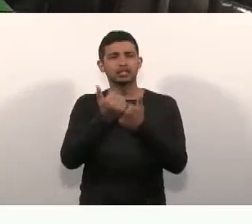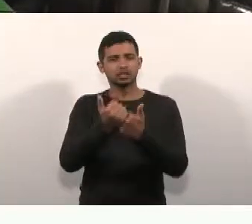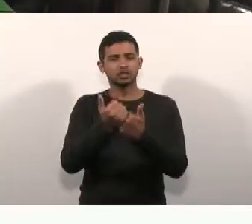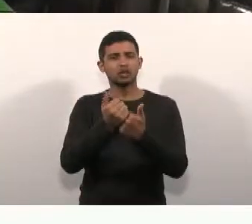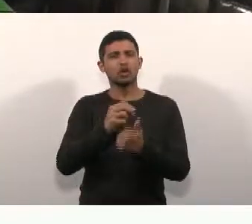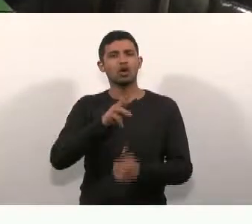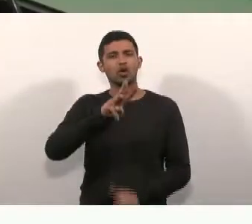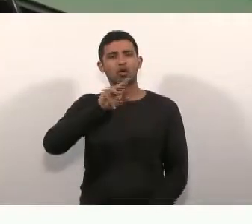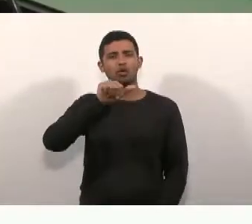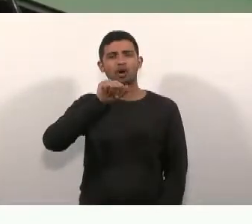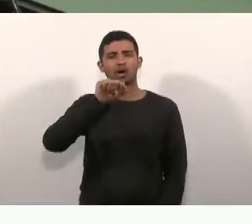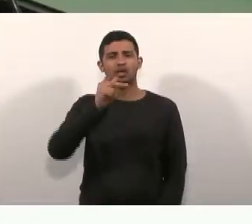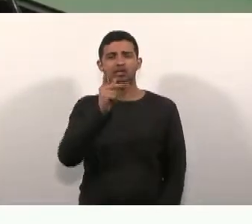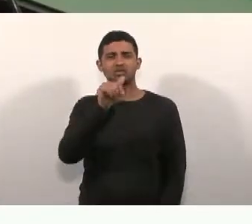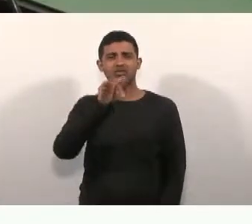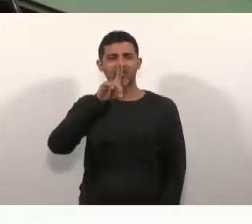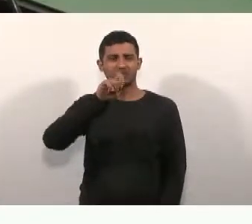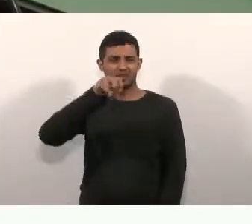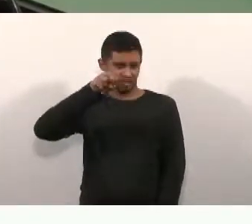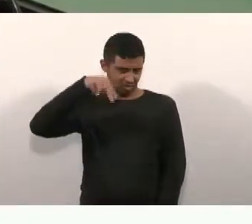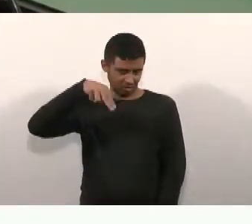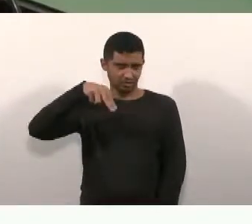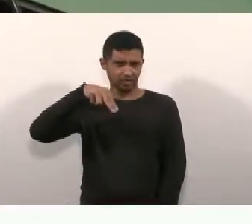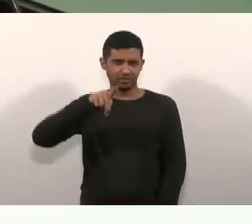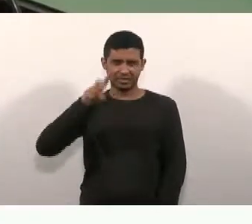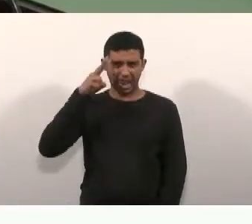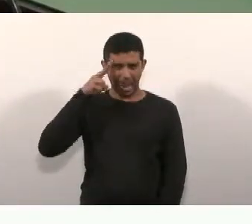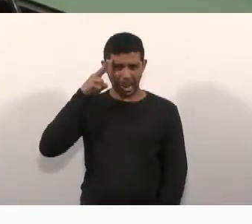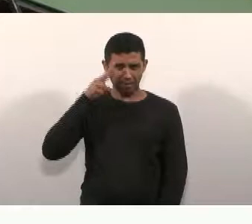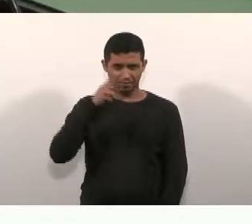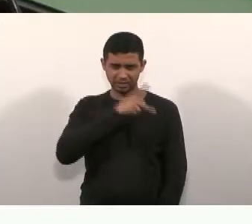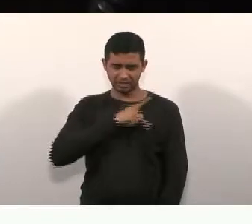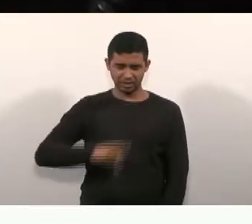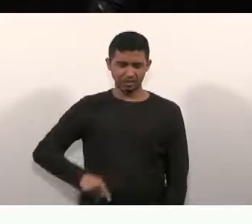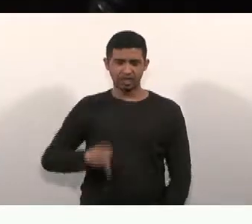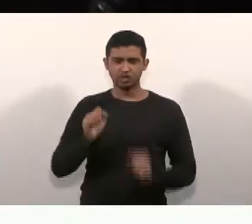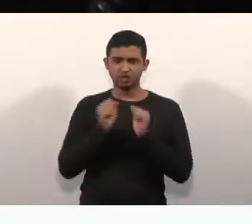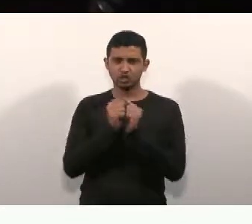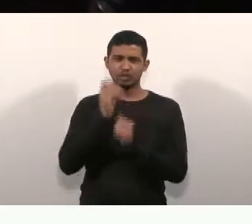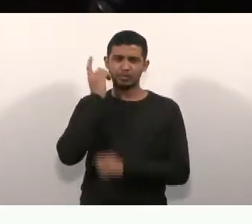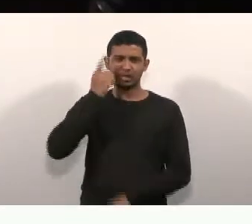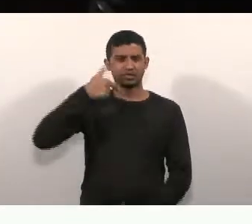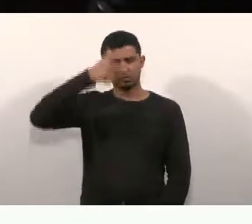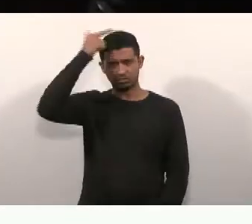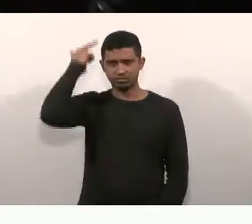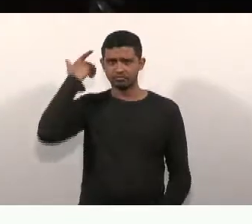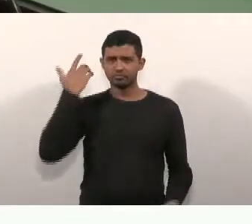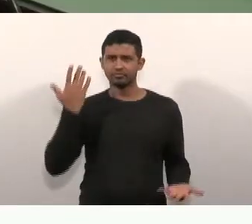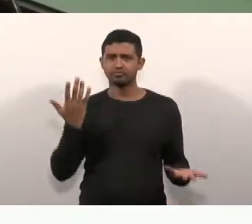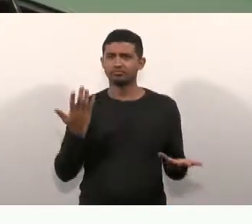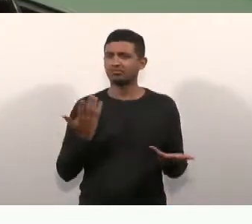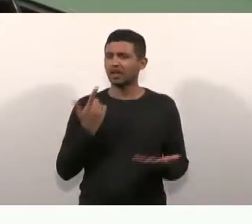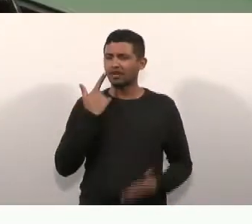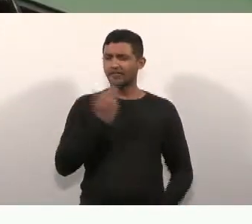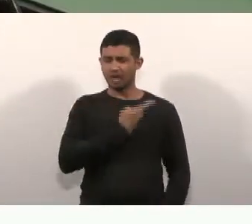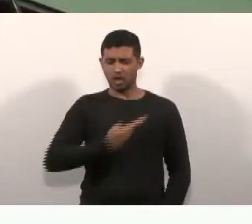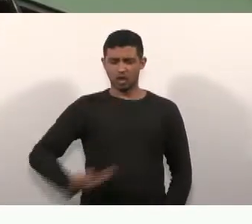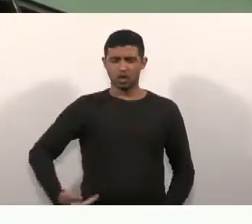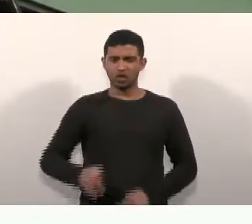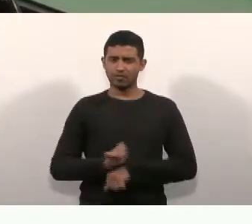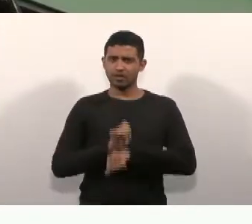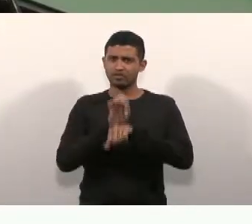que Vossa Excelência se lembra dessa audiência, presidida por Vossa Excelência e pelo deputado Luiz Paulo. E ele, assim, então o governo do Estado parece ter